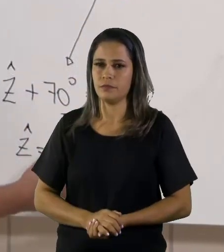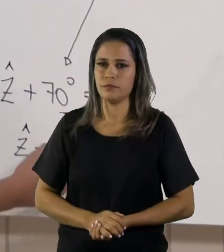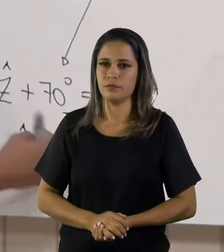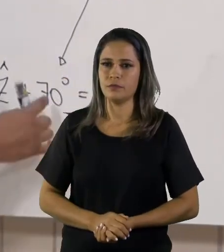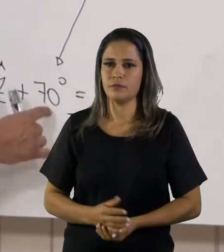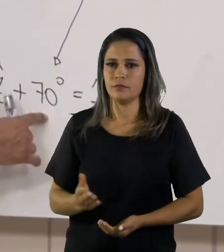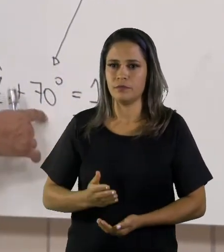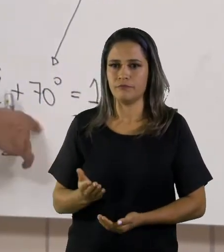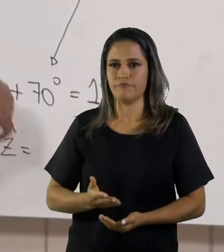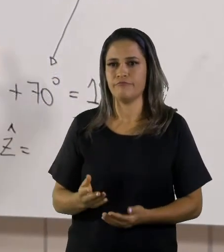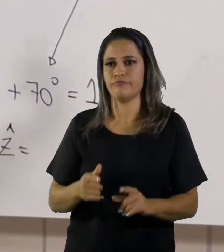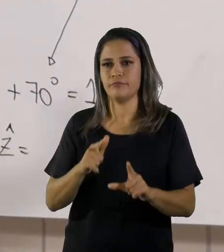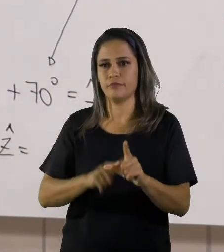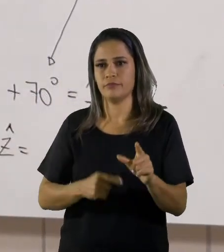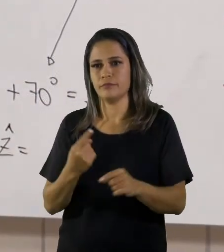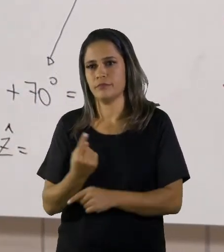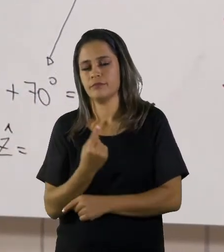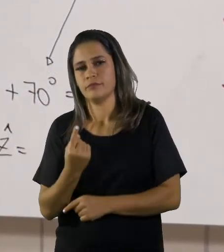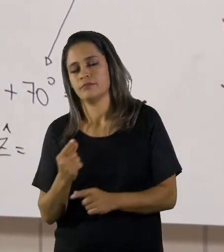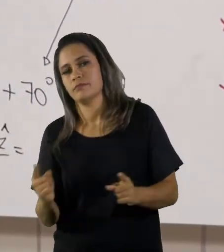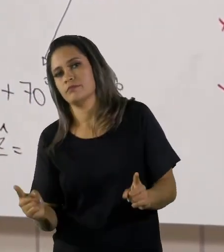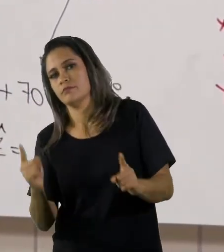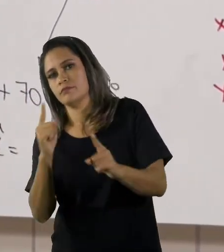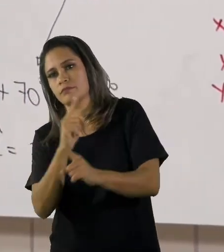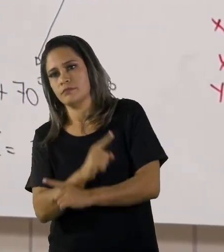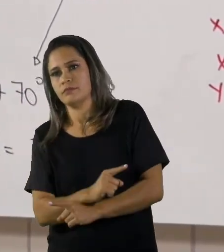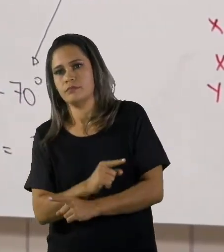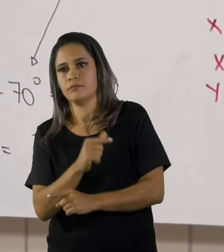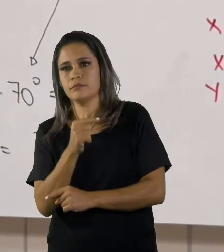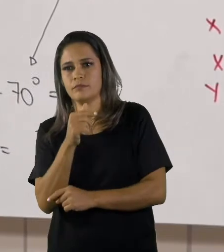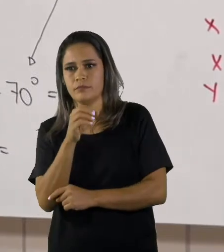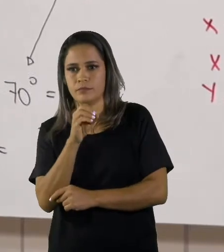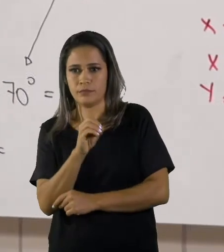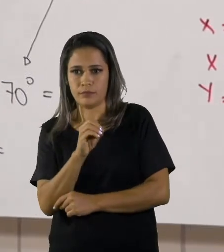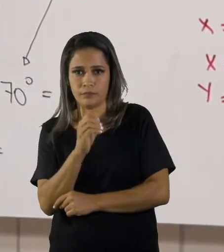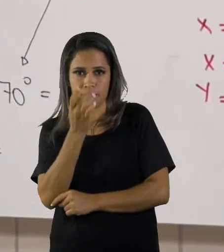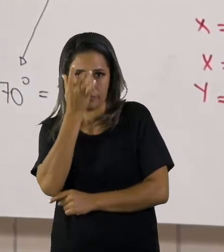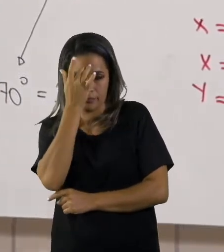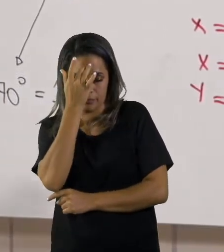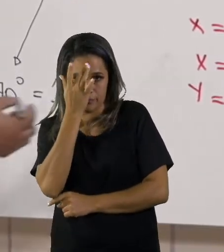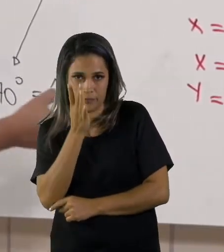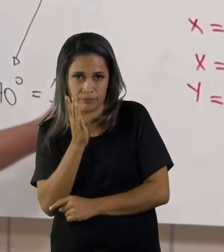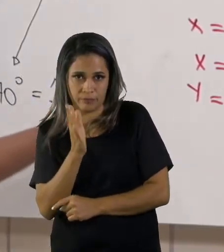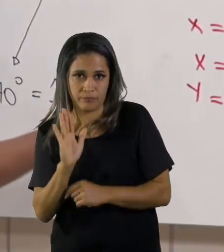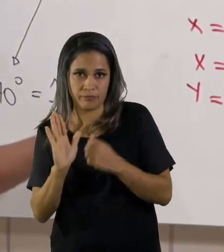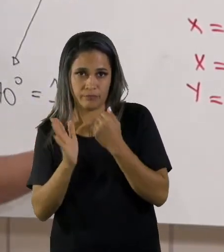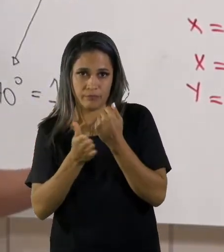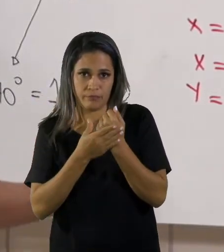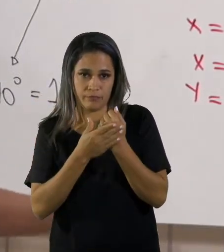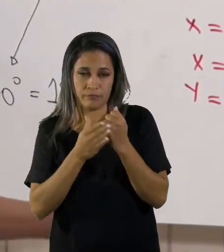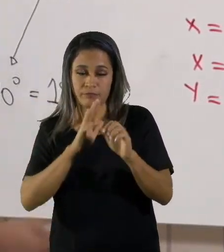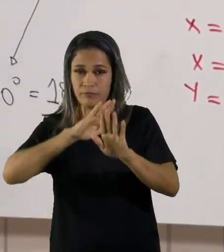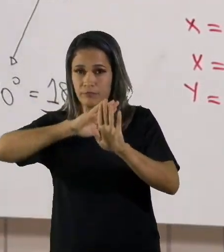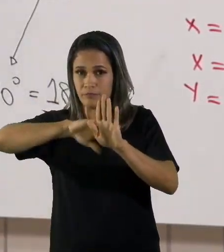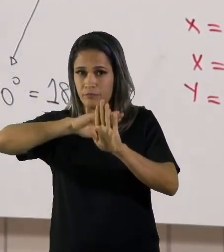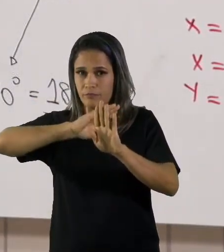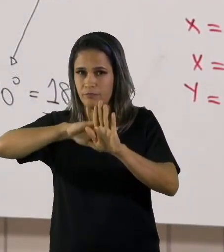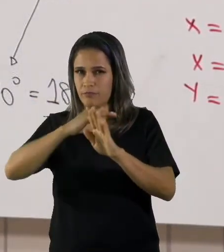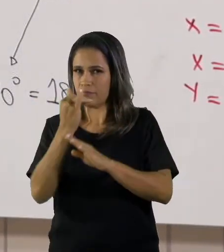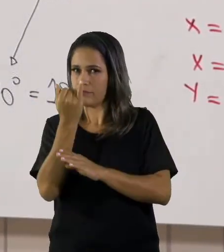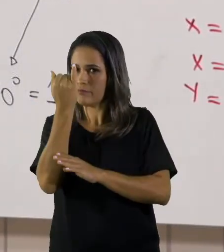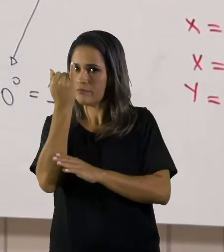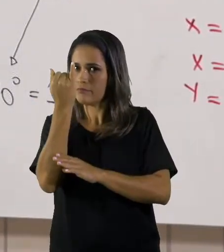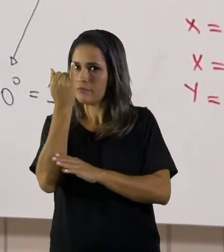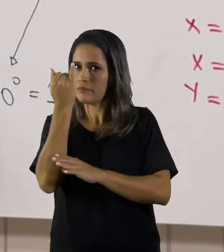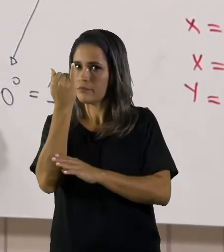e vou trocar de lado 70. De uma forma facilitada, que esconde muita coisa importante, mas que vocês já estão mais acostumados, eu vou